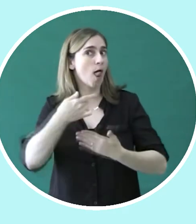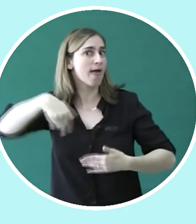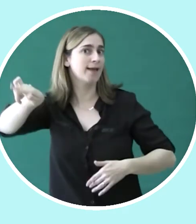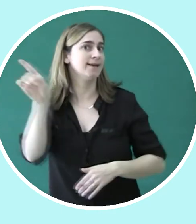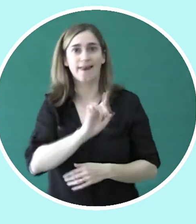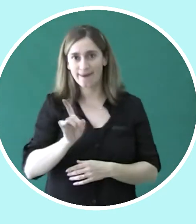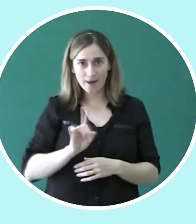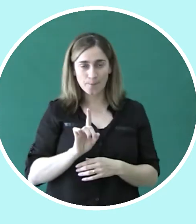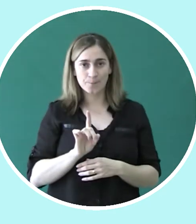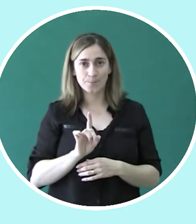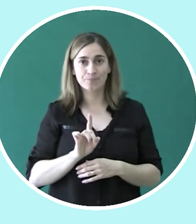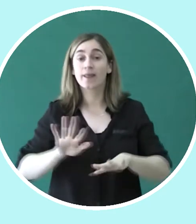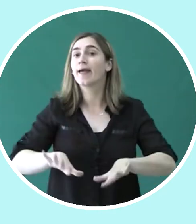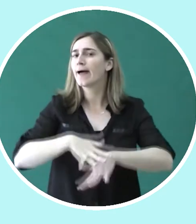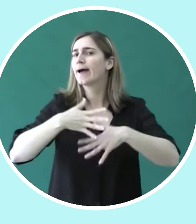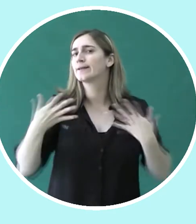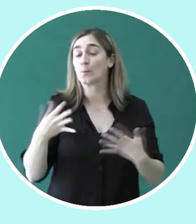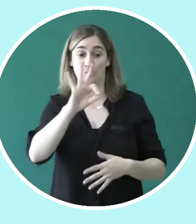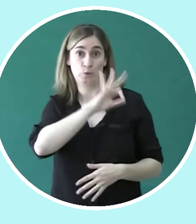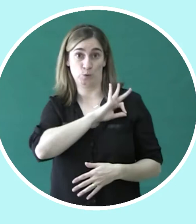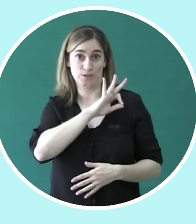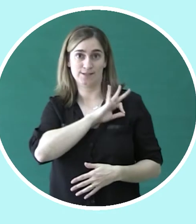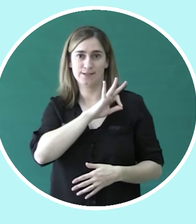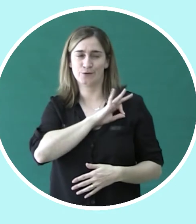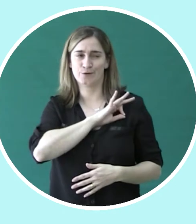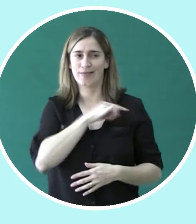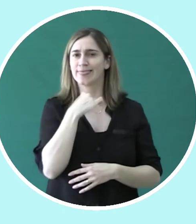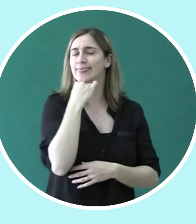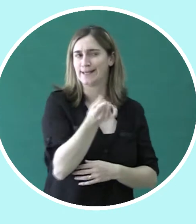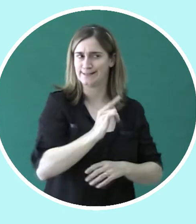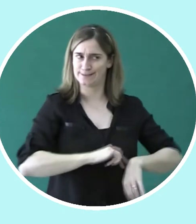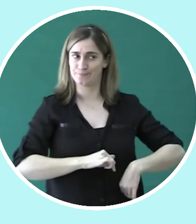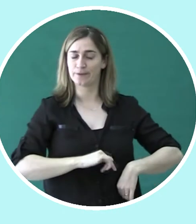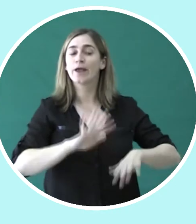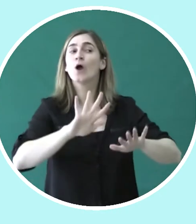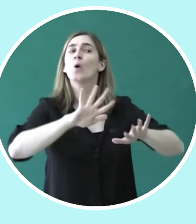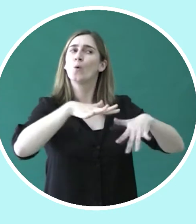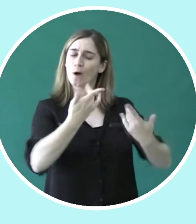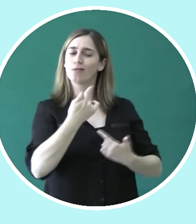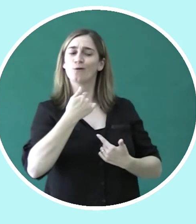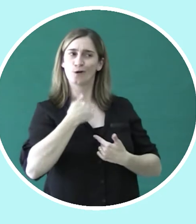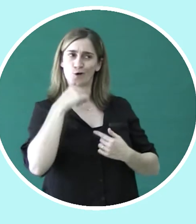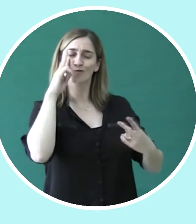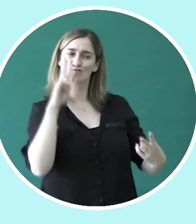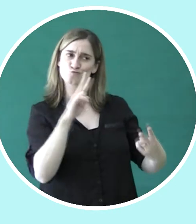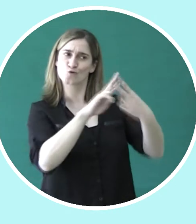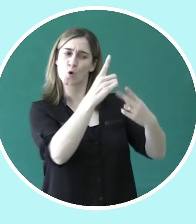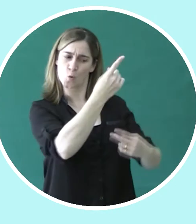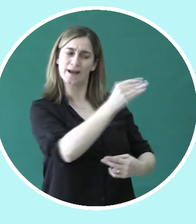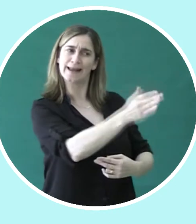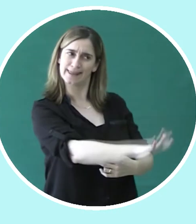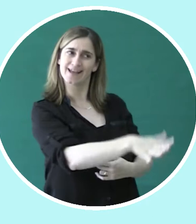escola. Então, o senhor logo lhe disse que sempre que encontrava uma criança